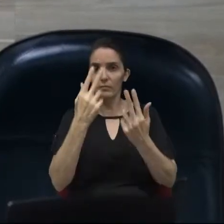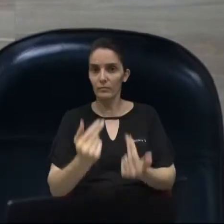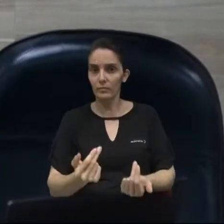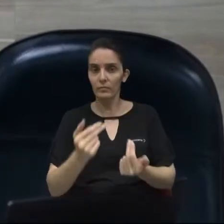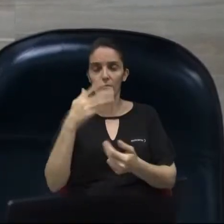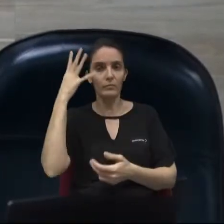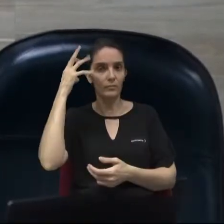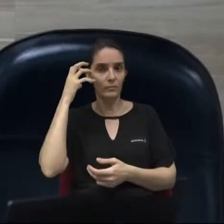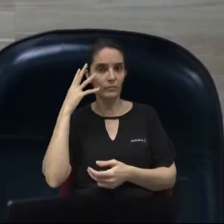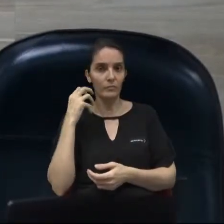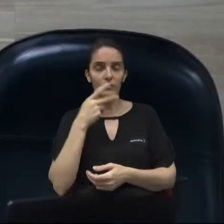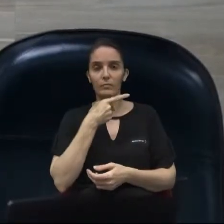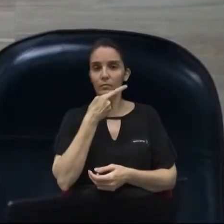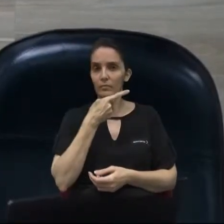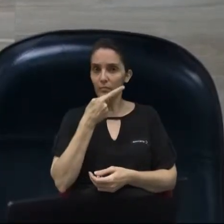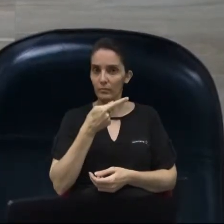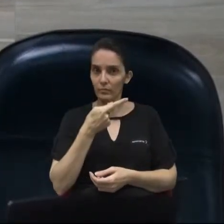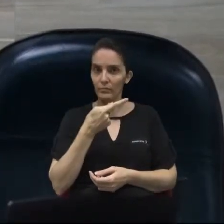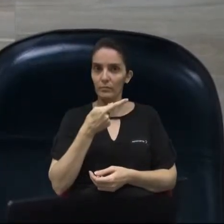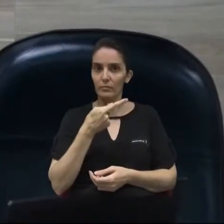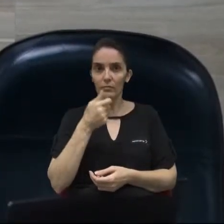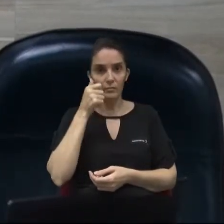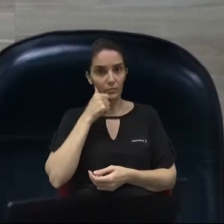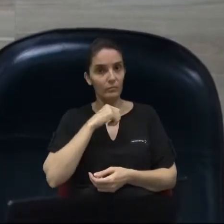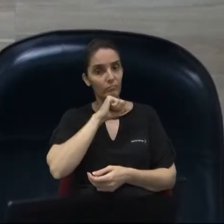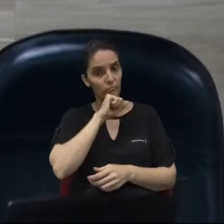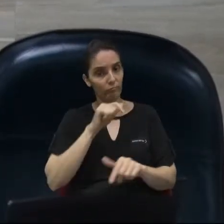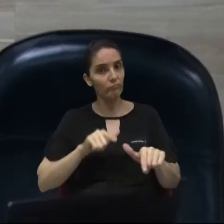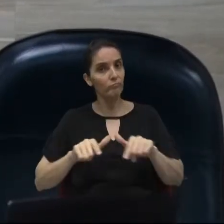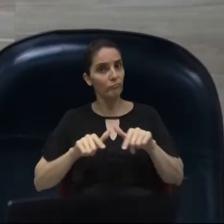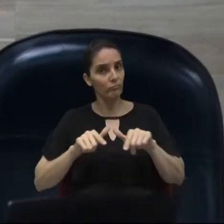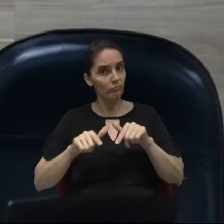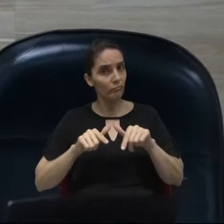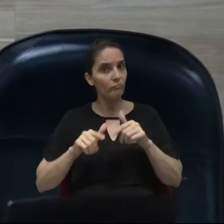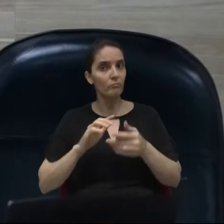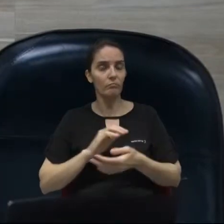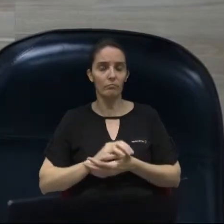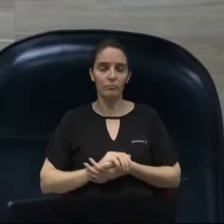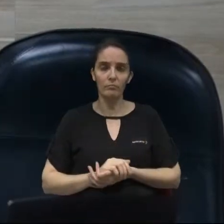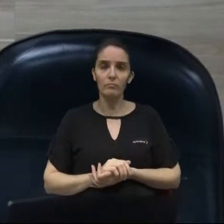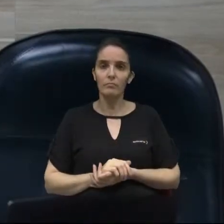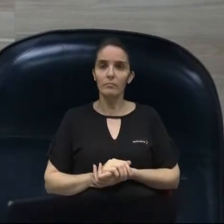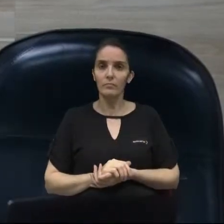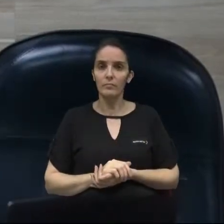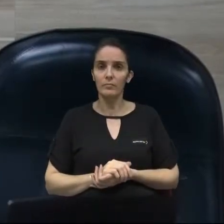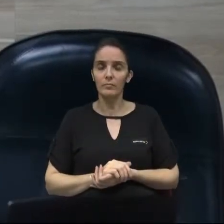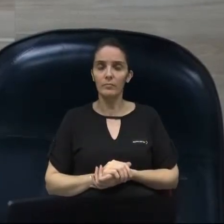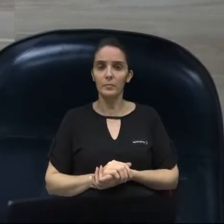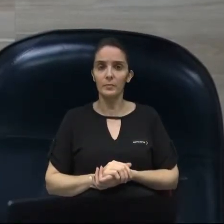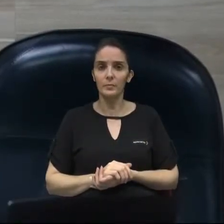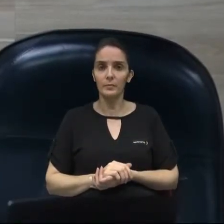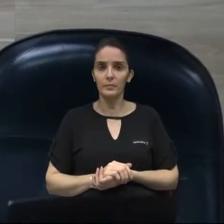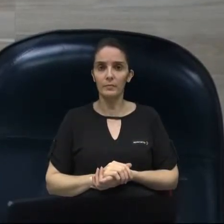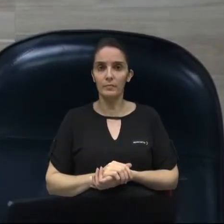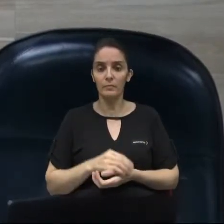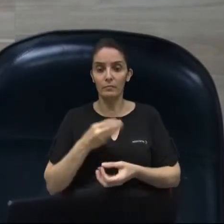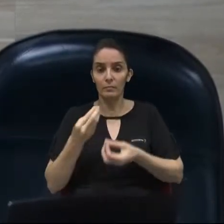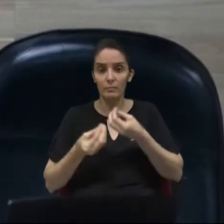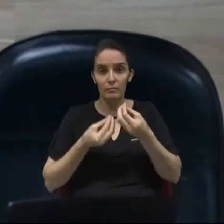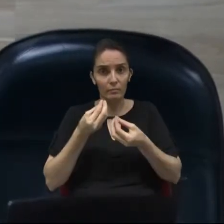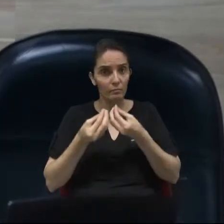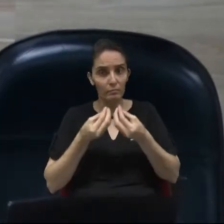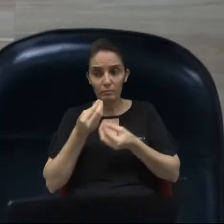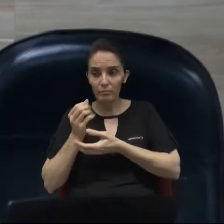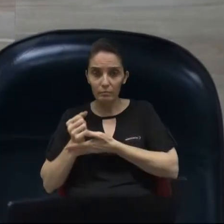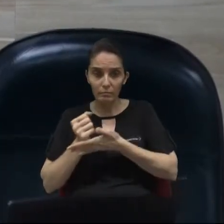Lu, as mães trabalham e muitas vezes acabam não tendo condições de